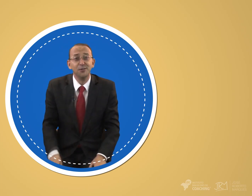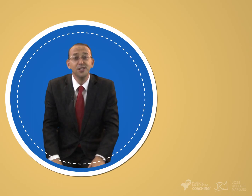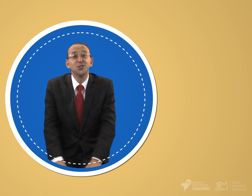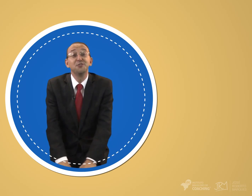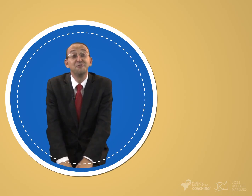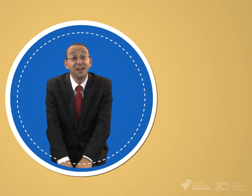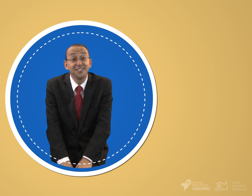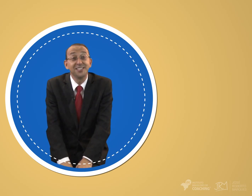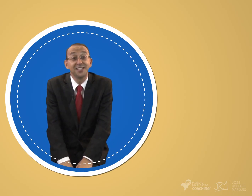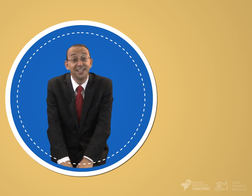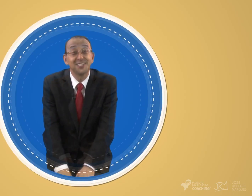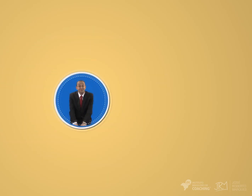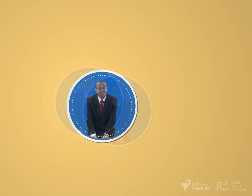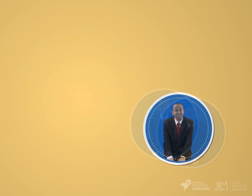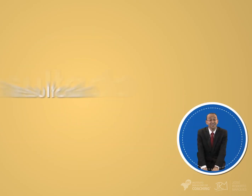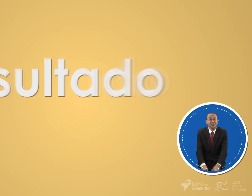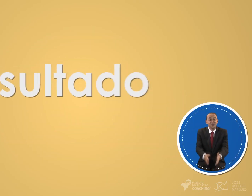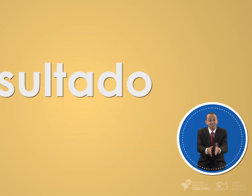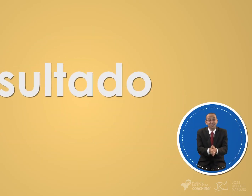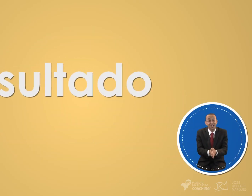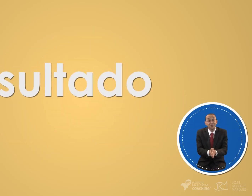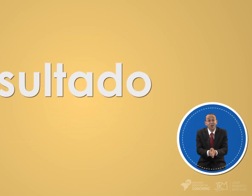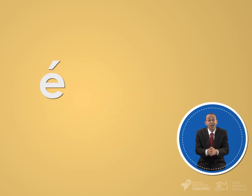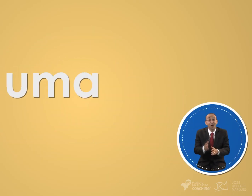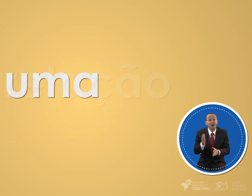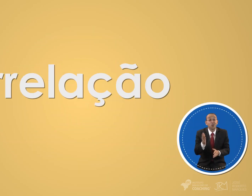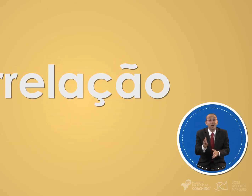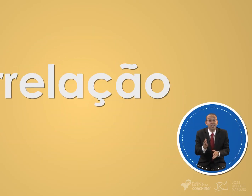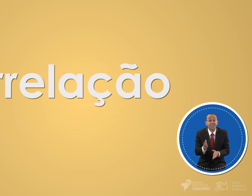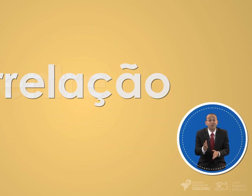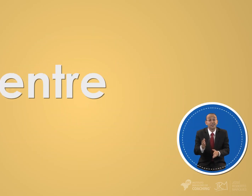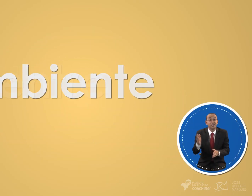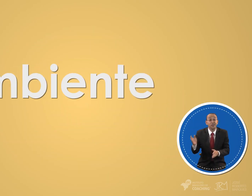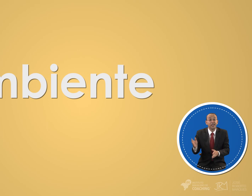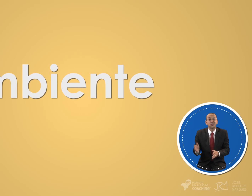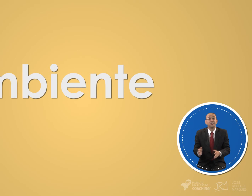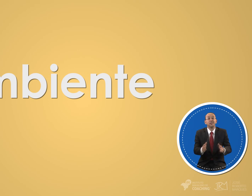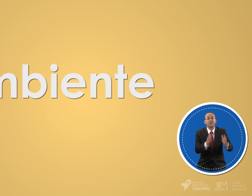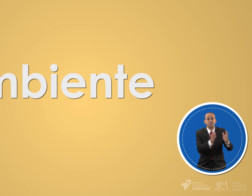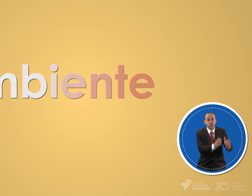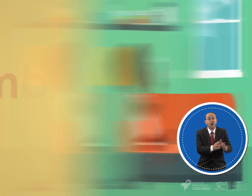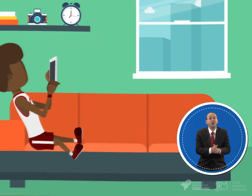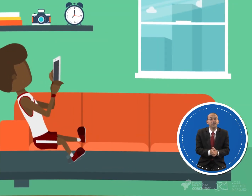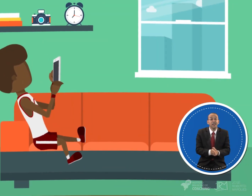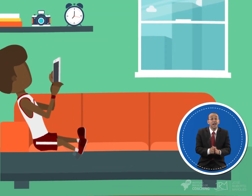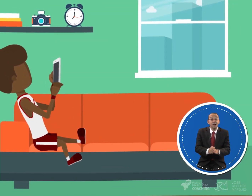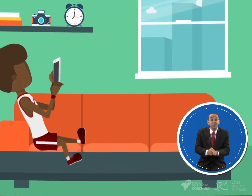avaliação de diversas áreas da vida e o resultado é uma correlação entre ambiente